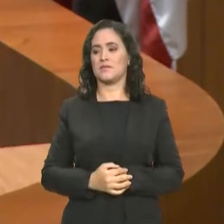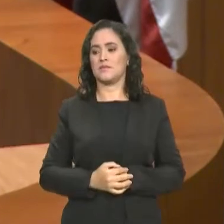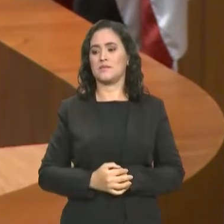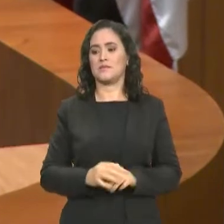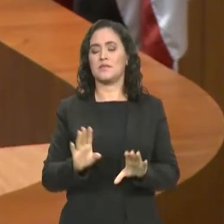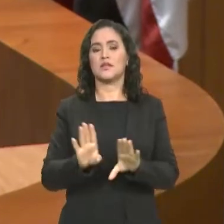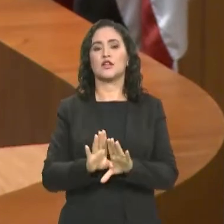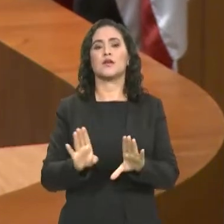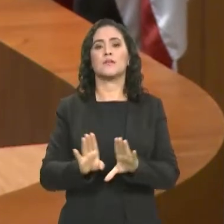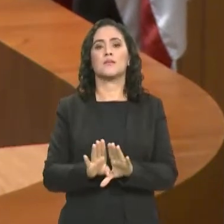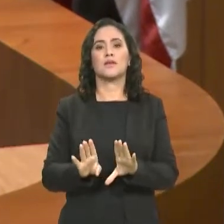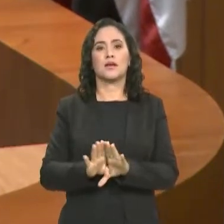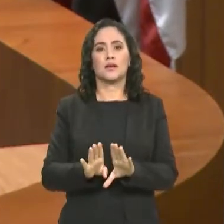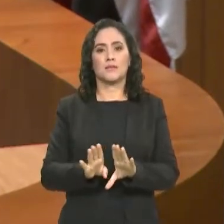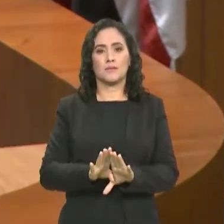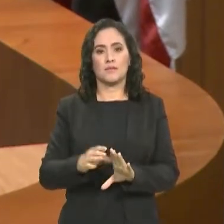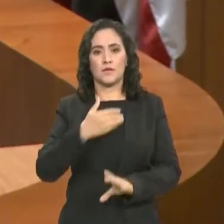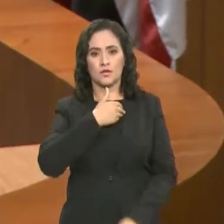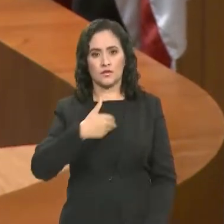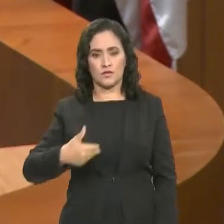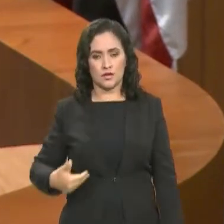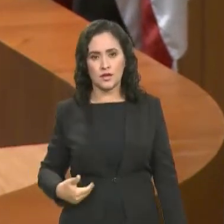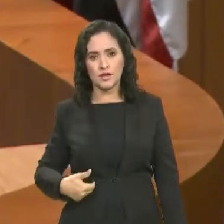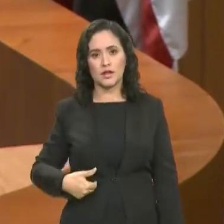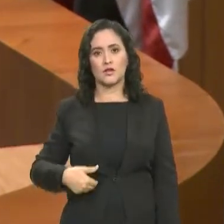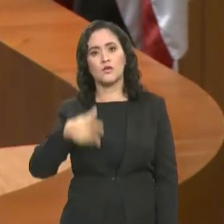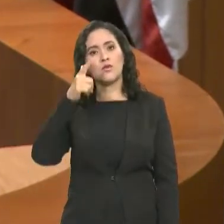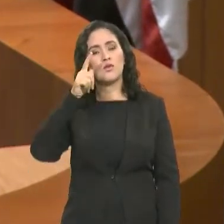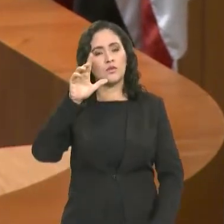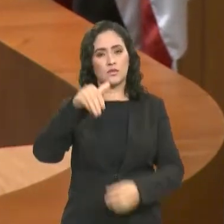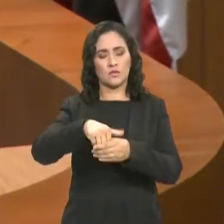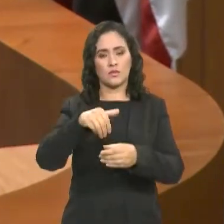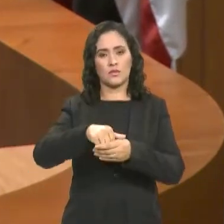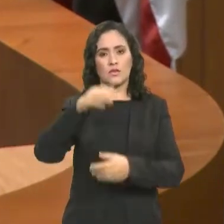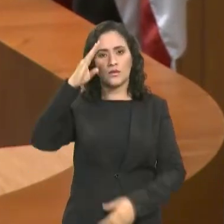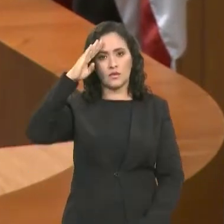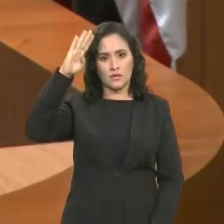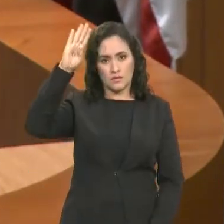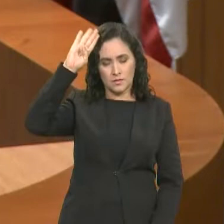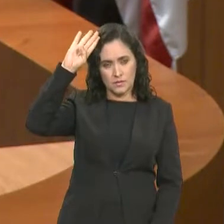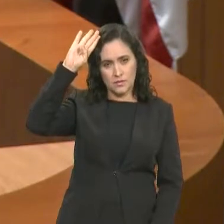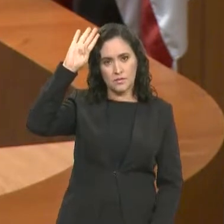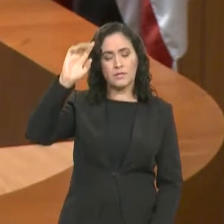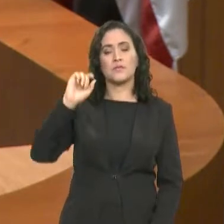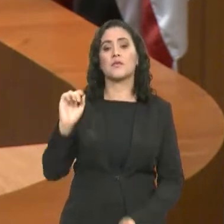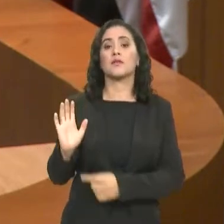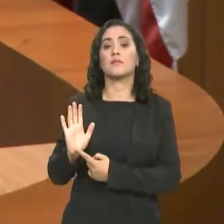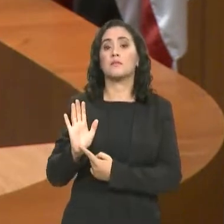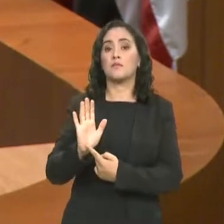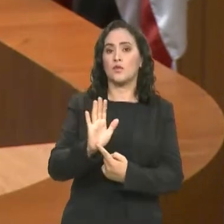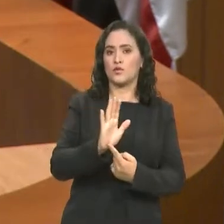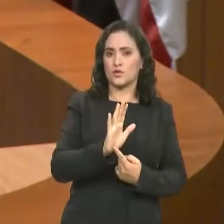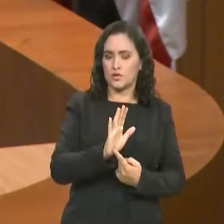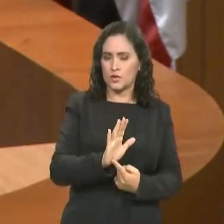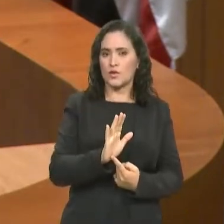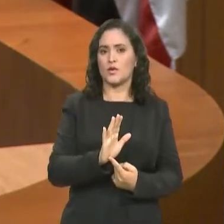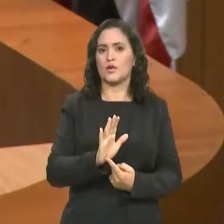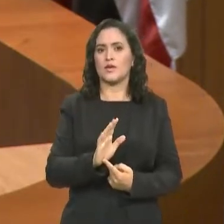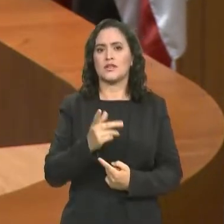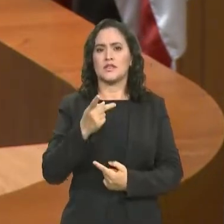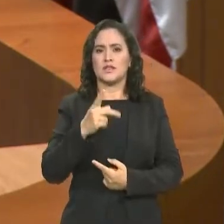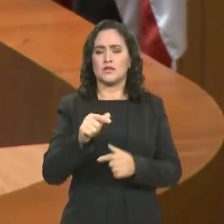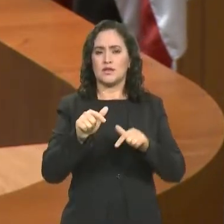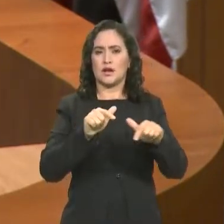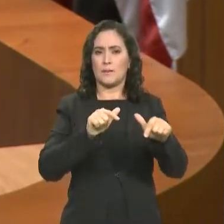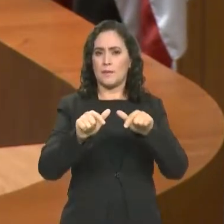o governador reeleito Carlos Brandão, ele que demonstrou muita capacidade de